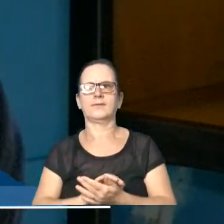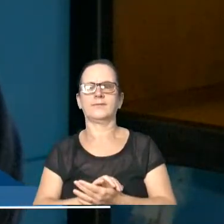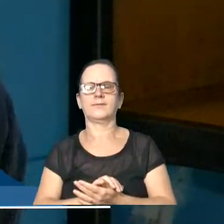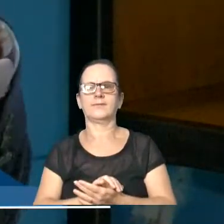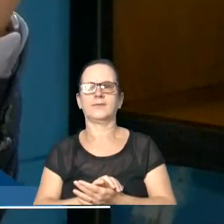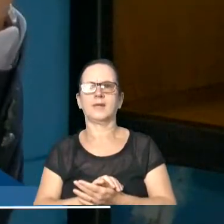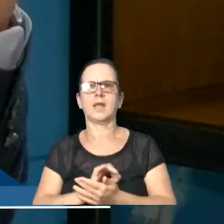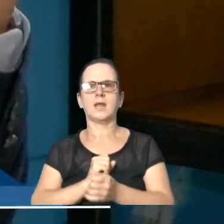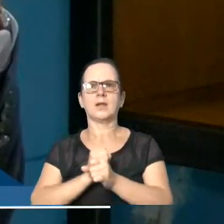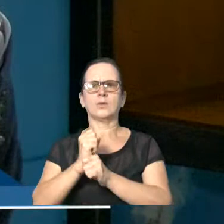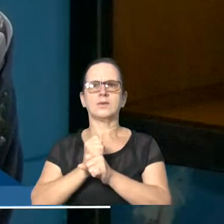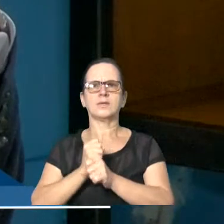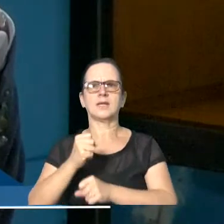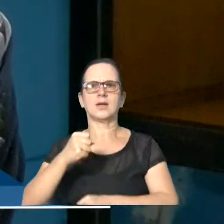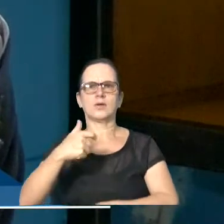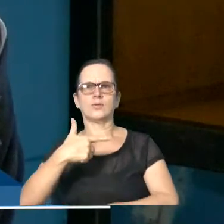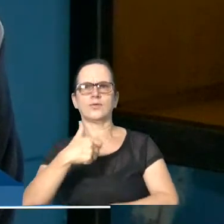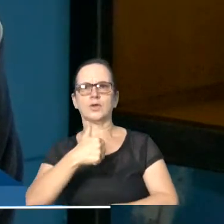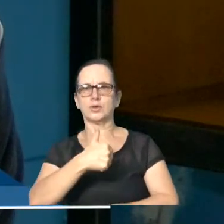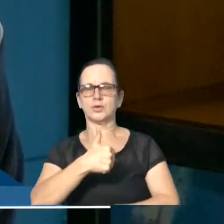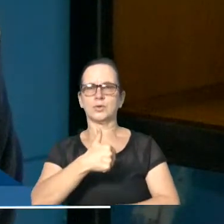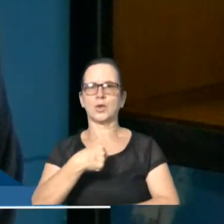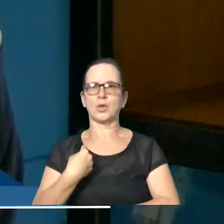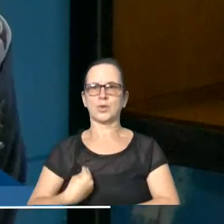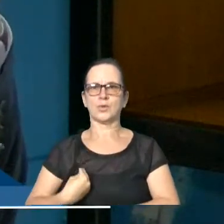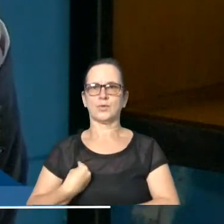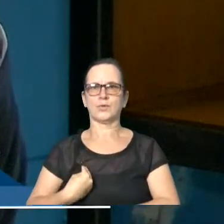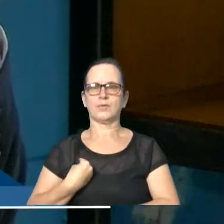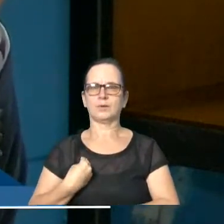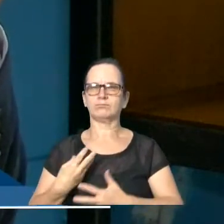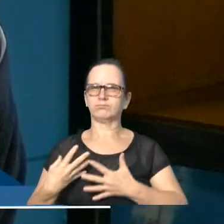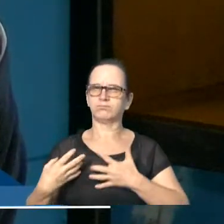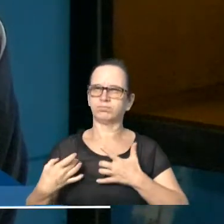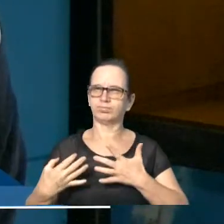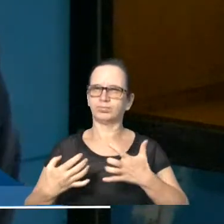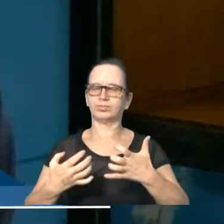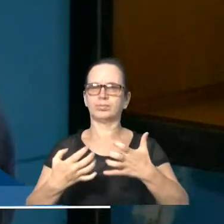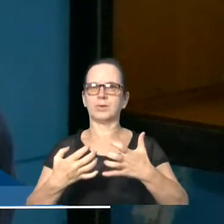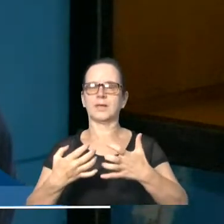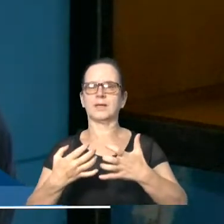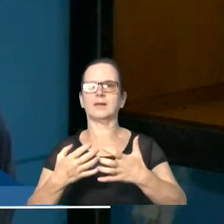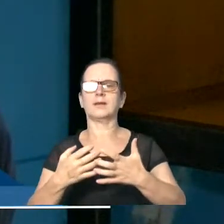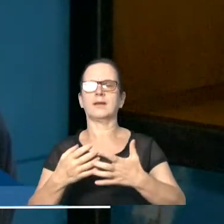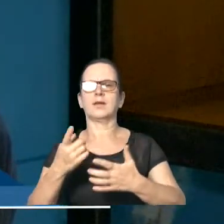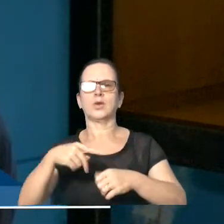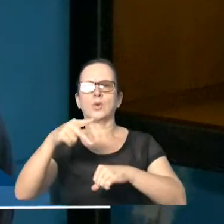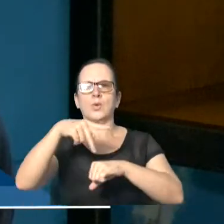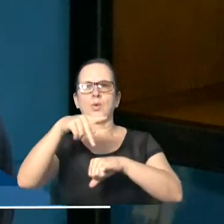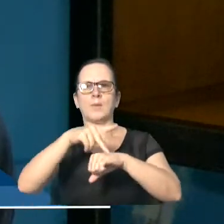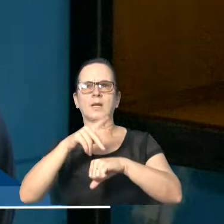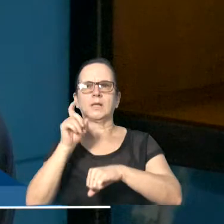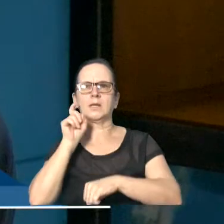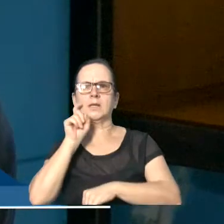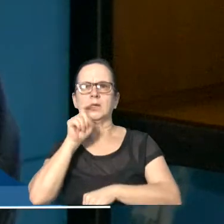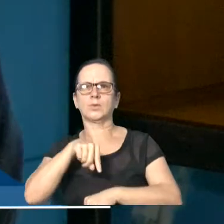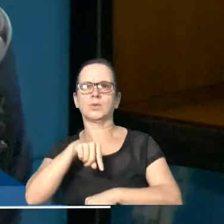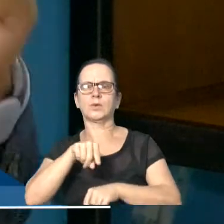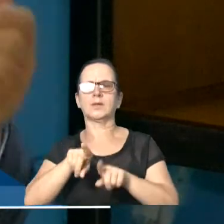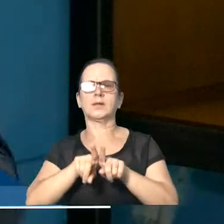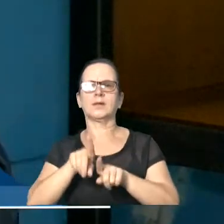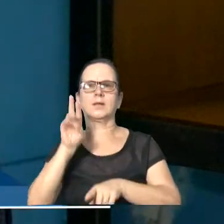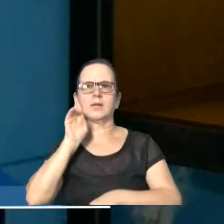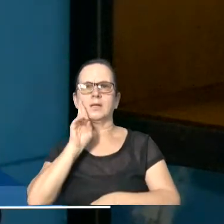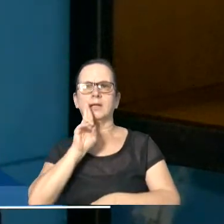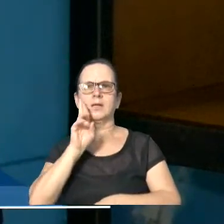No século XXI, hoje, a gente estamos vivendo essa guerra na Ucrânia, Rússia versus Ucrânia. Foi o cenário que eu